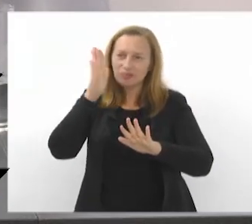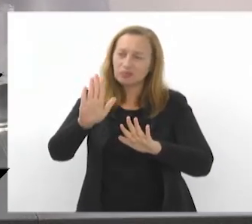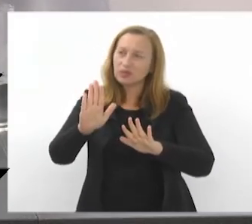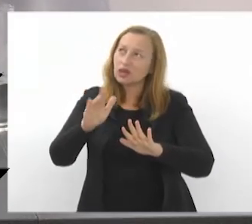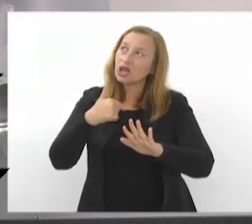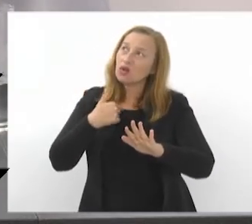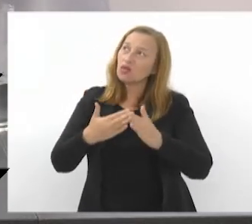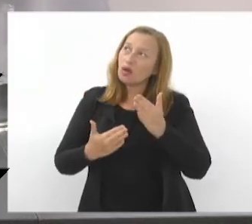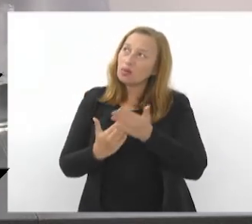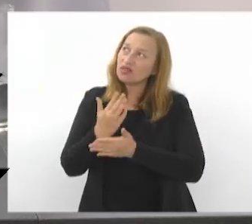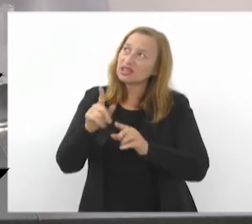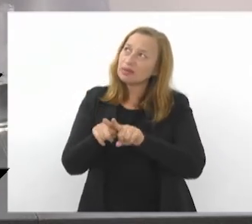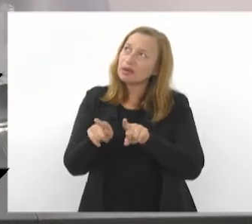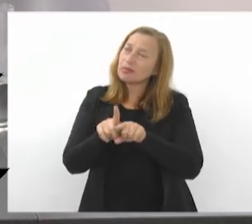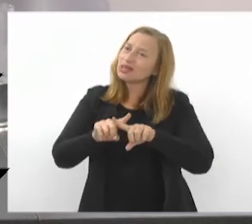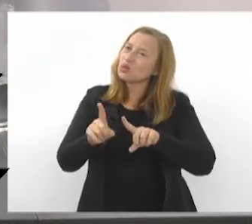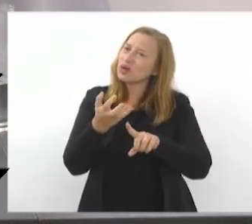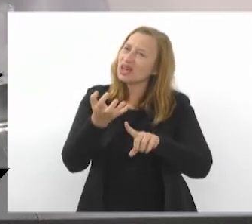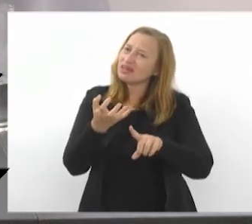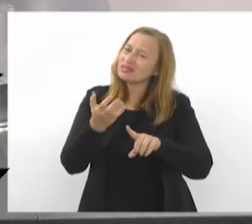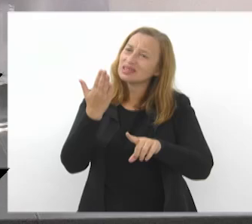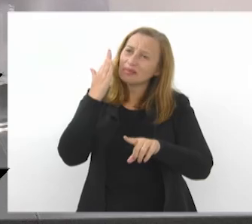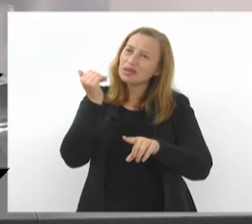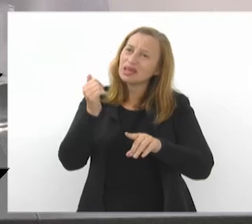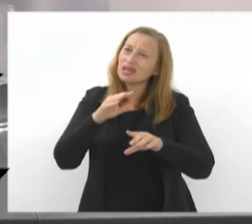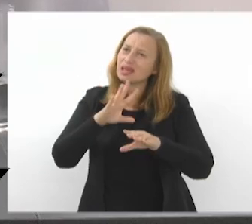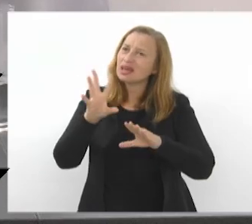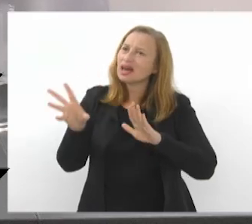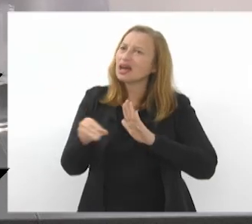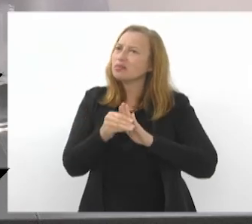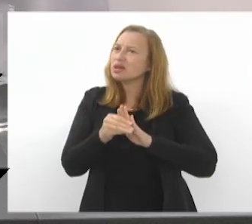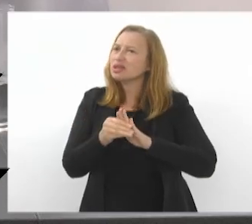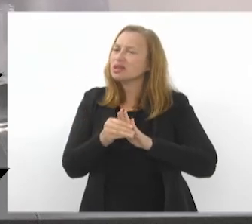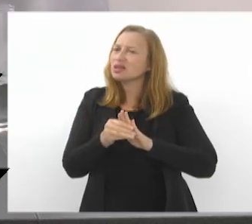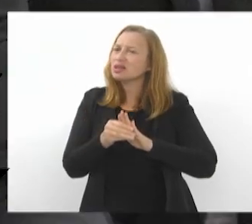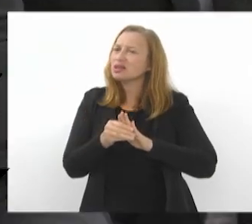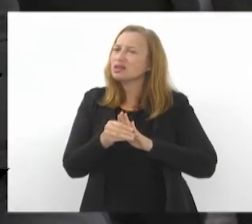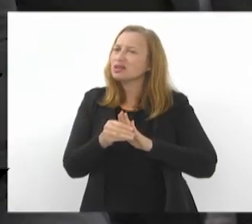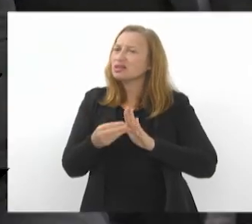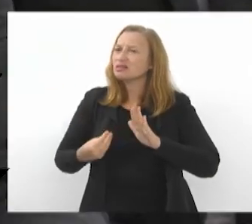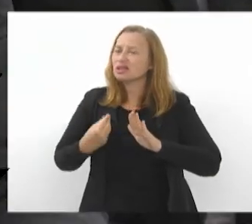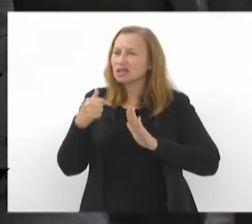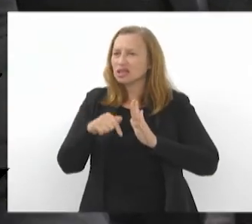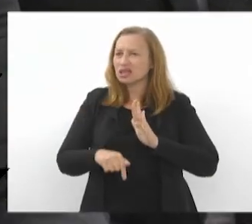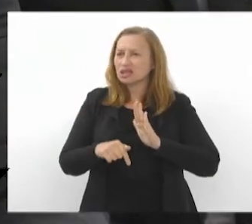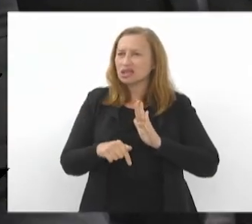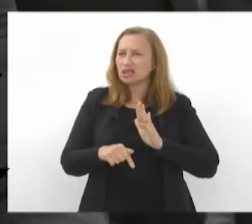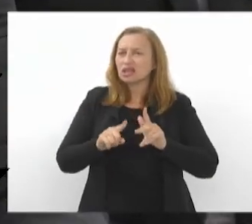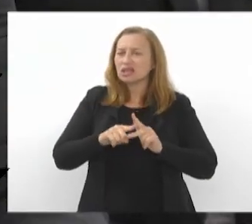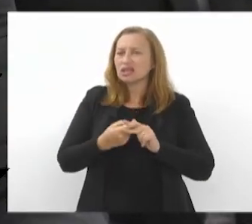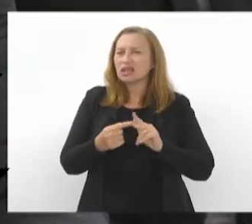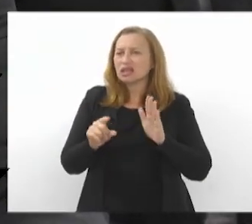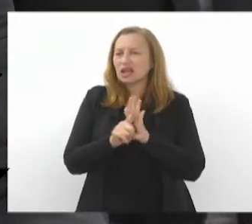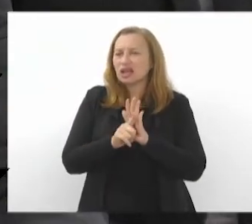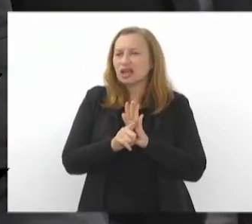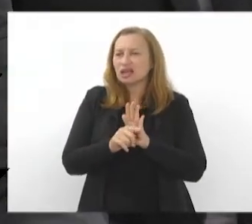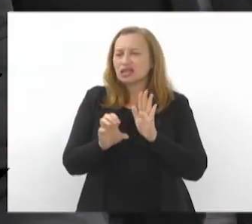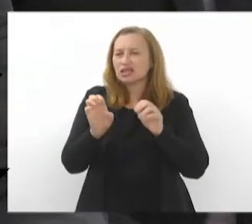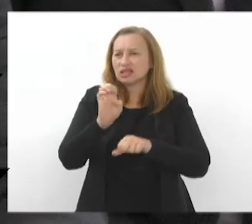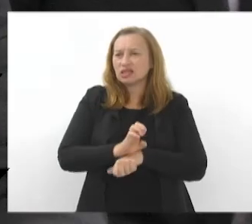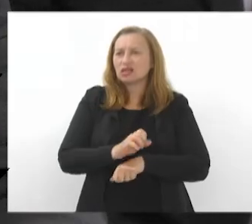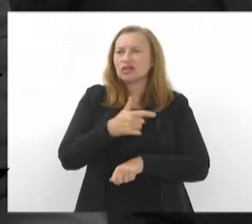deputado Link. aprovar também. Eu queria saber a emenda que não está aqui. Também é alterando a lei estadual